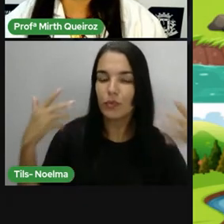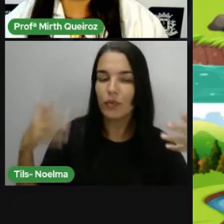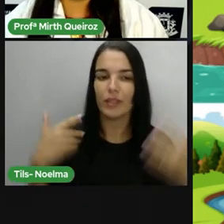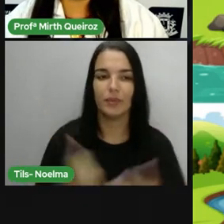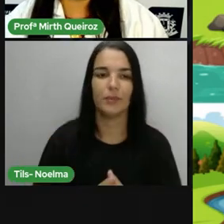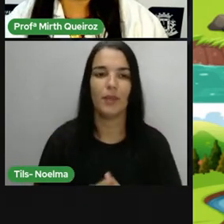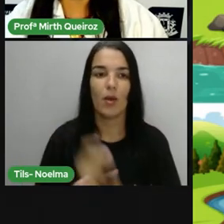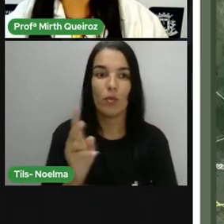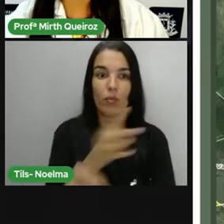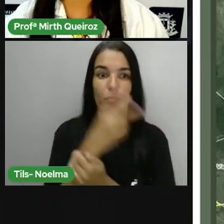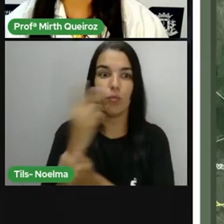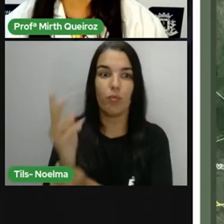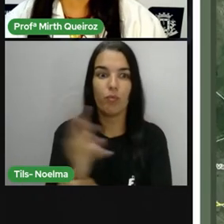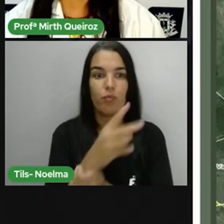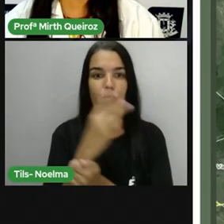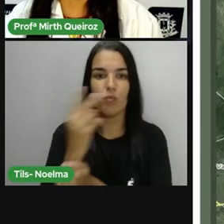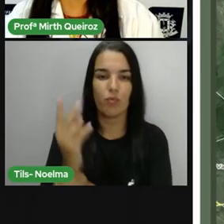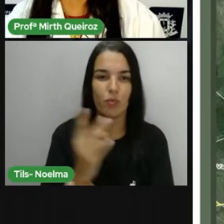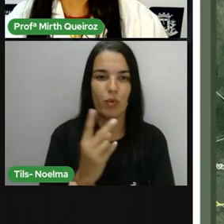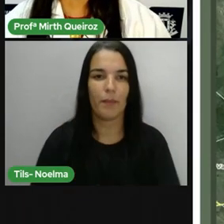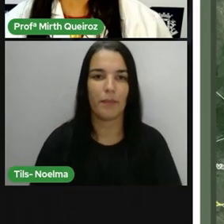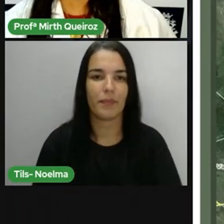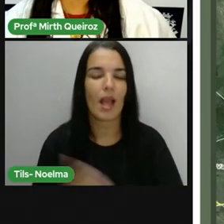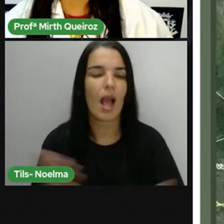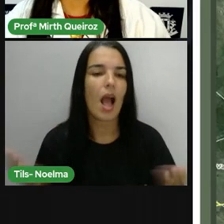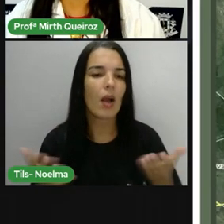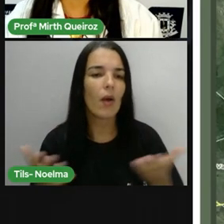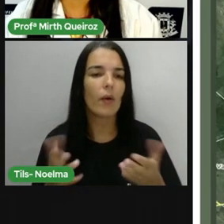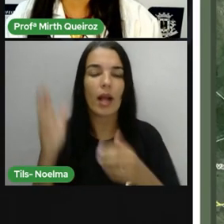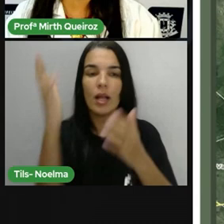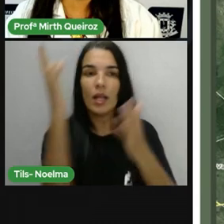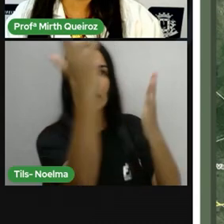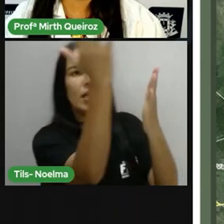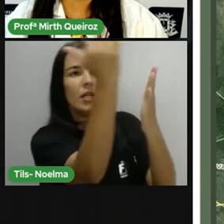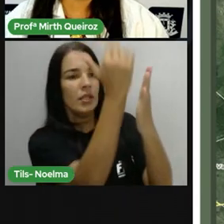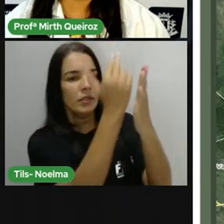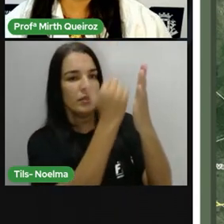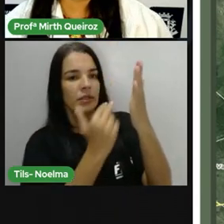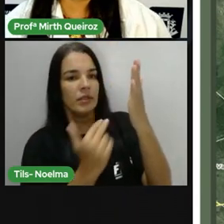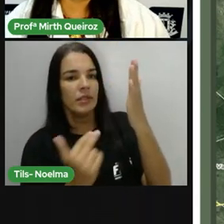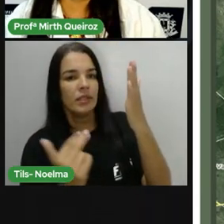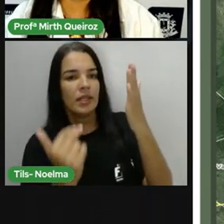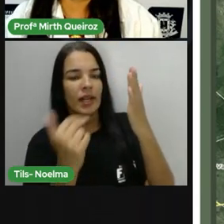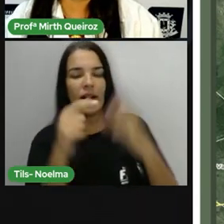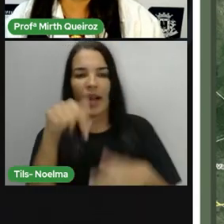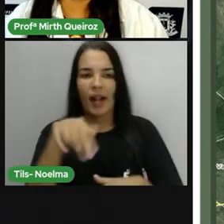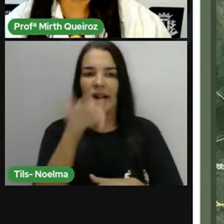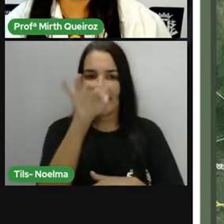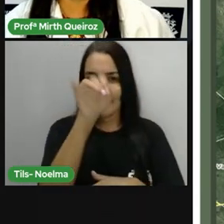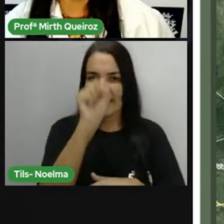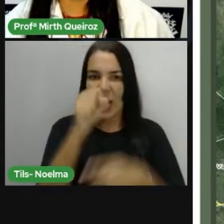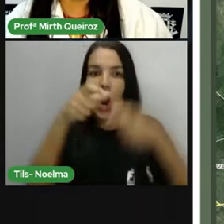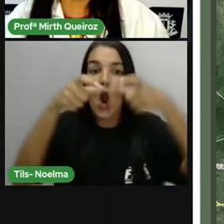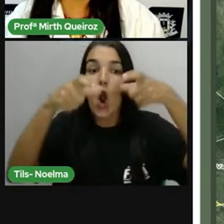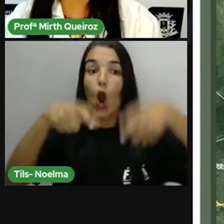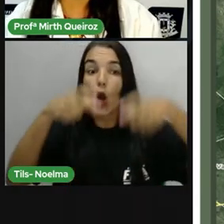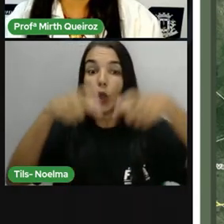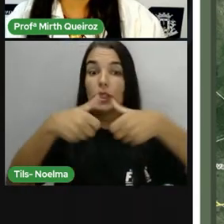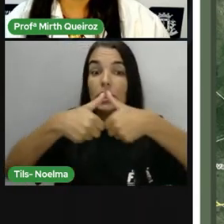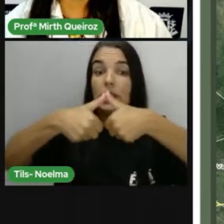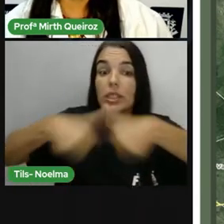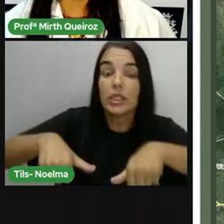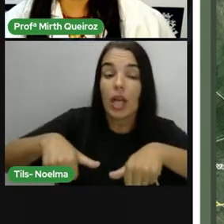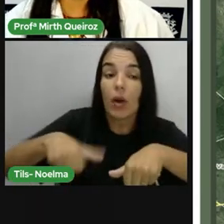vento, certo? E aí, a Pro trouxe um mapa aqui para vocês, onde estão